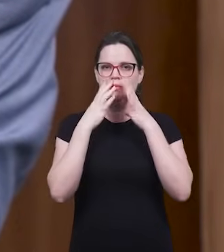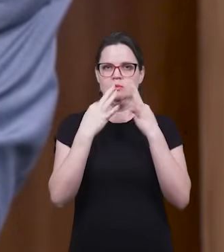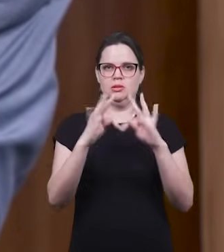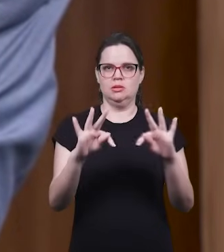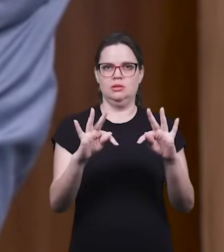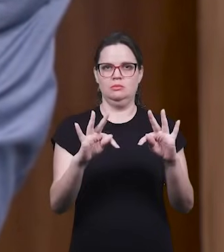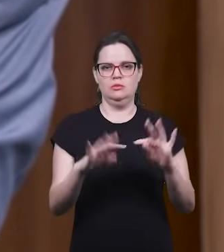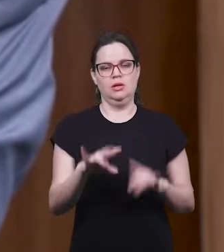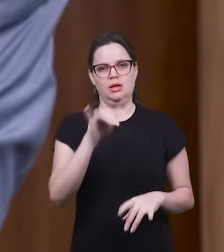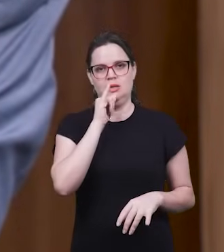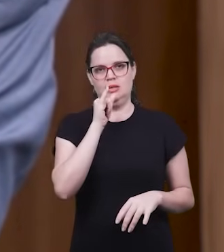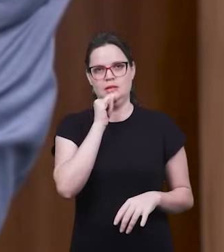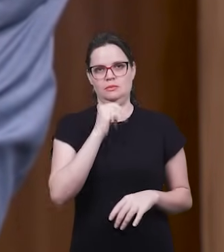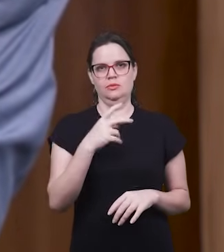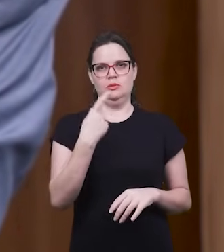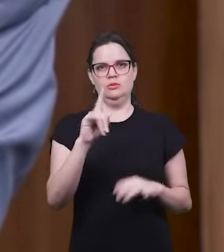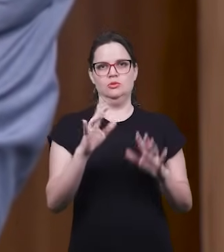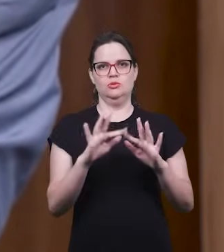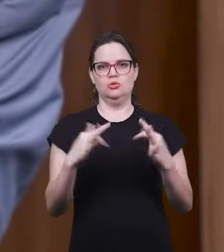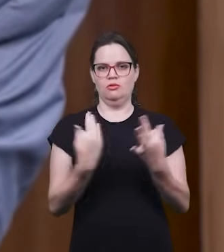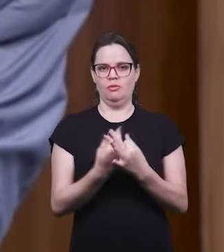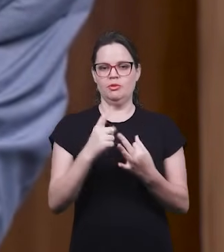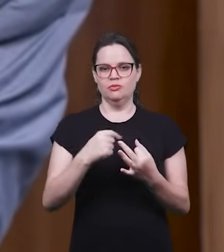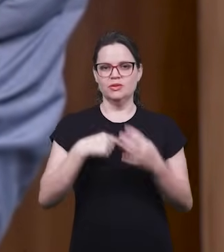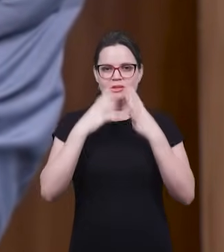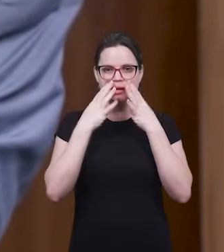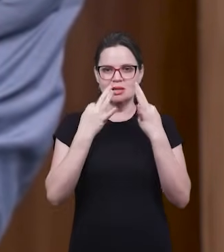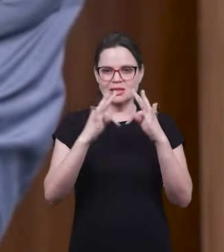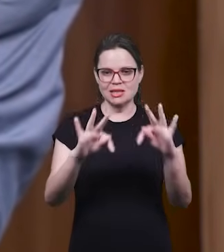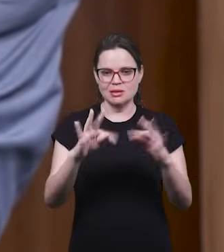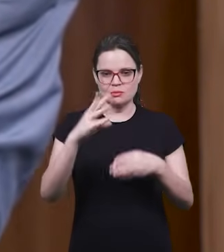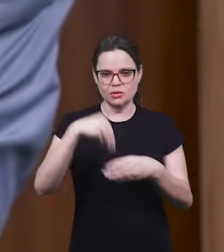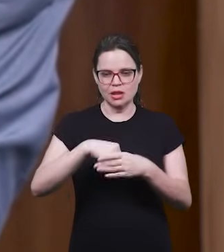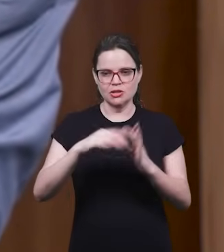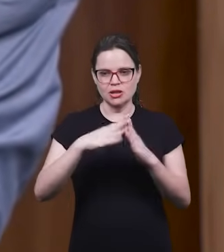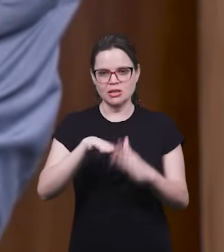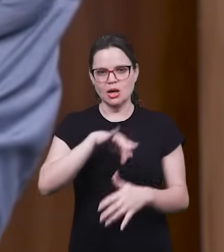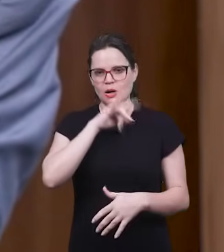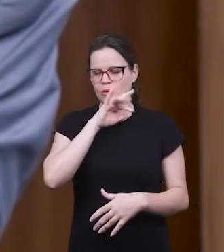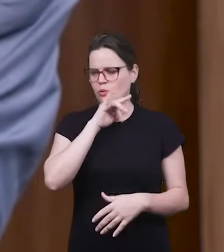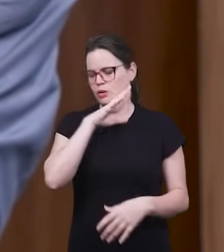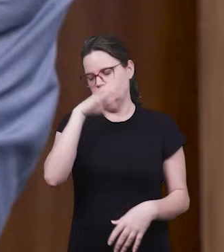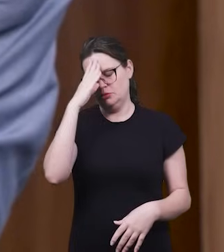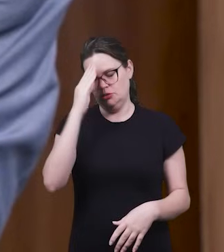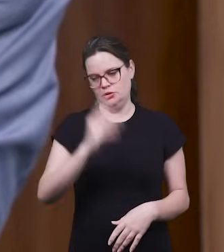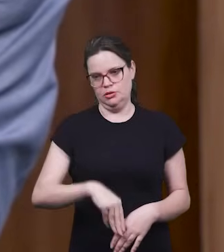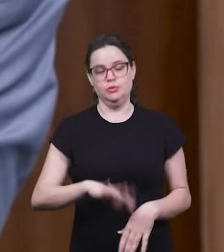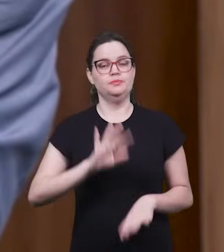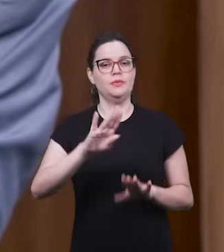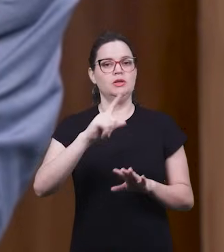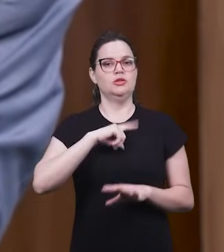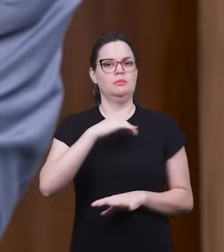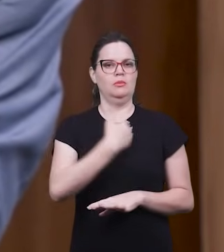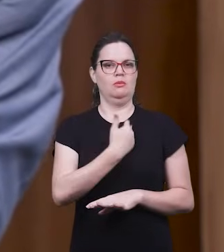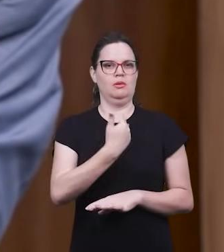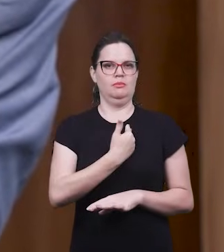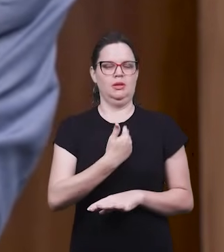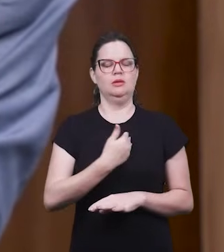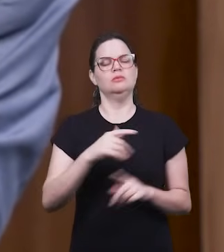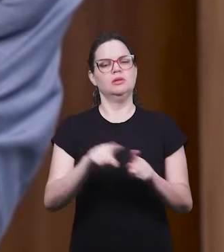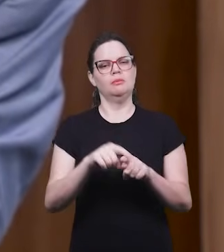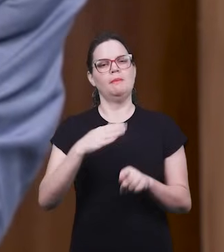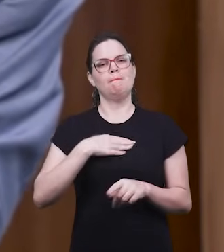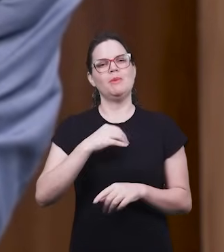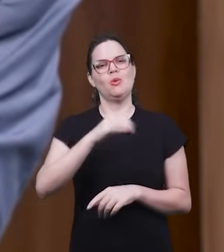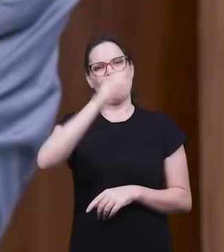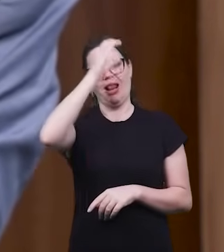abre o exemplo com família, pode desistir. Eu tive um grande amigo aqui, que era meu